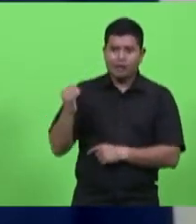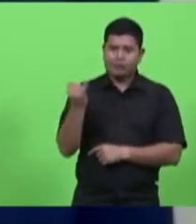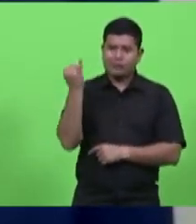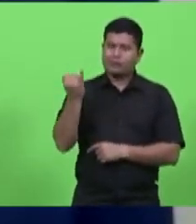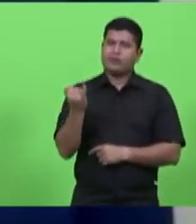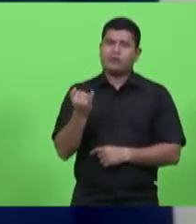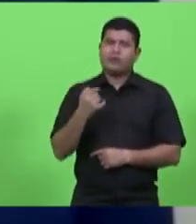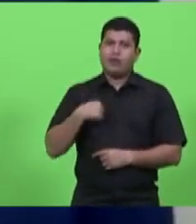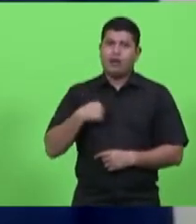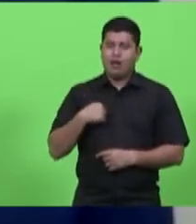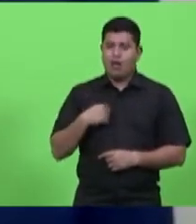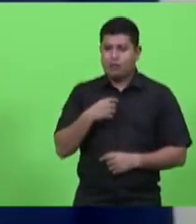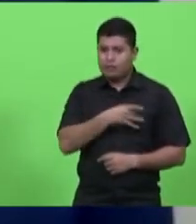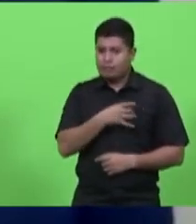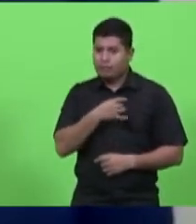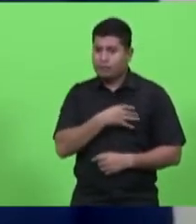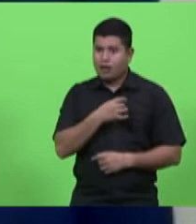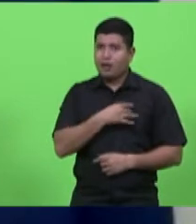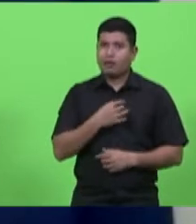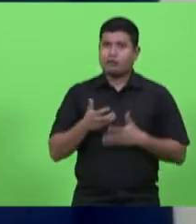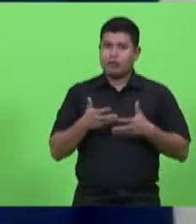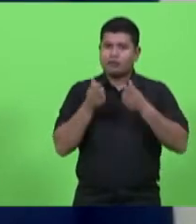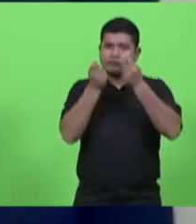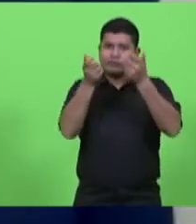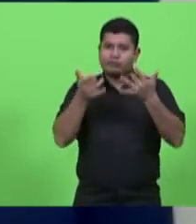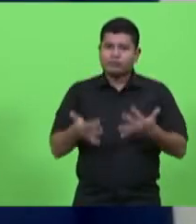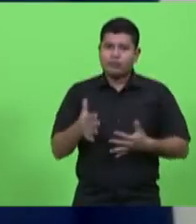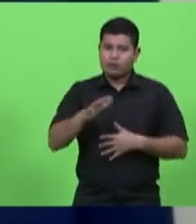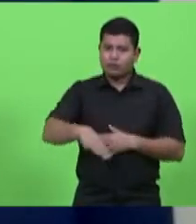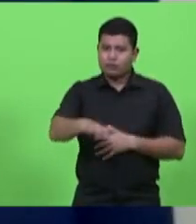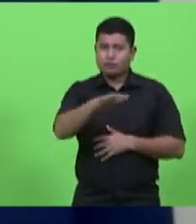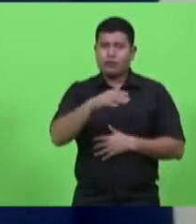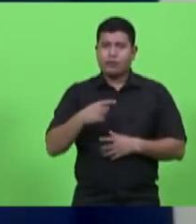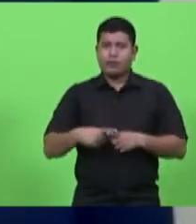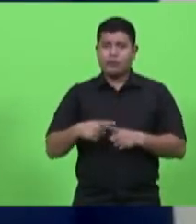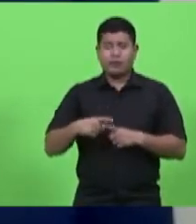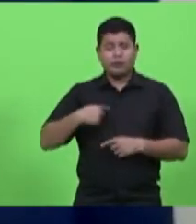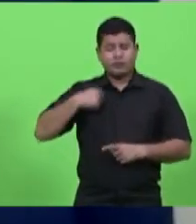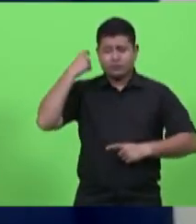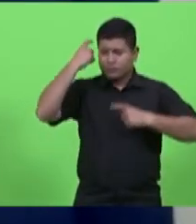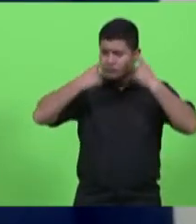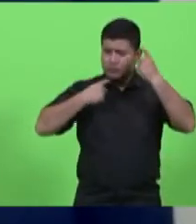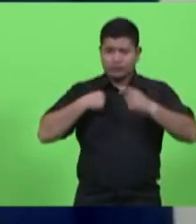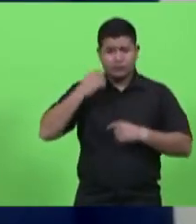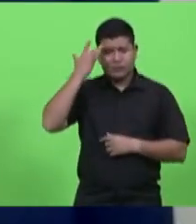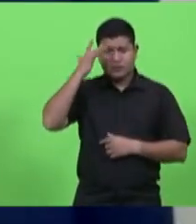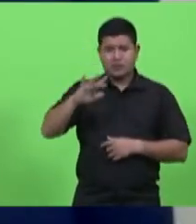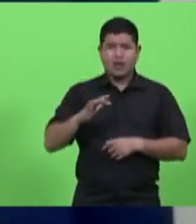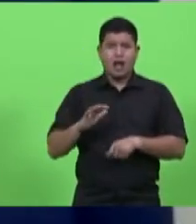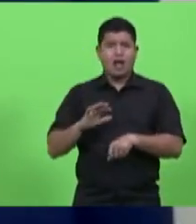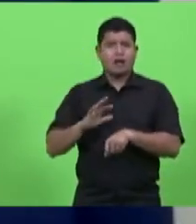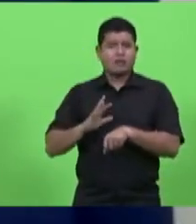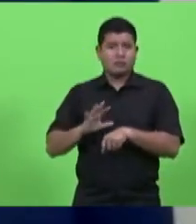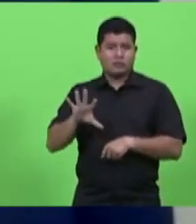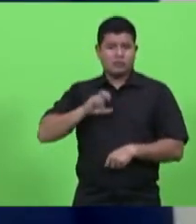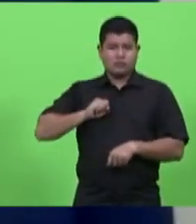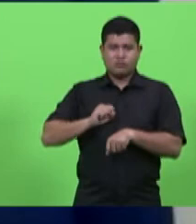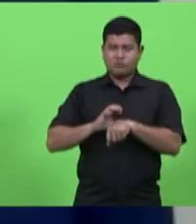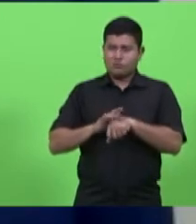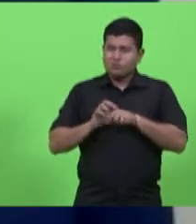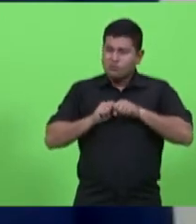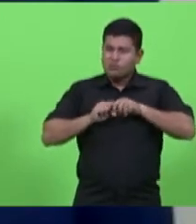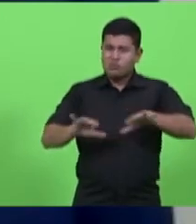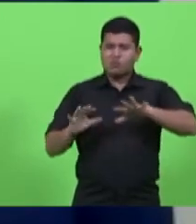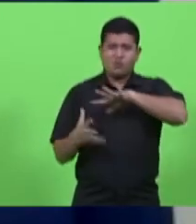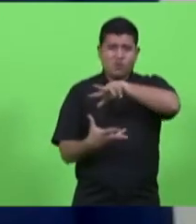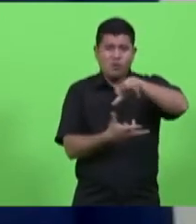mesmo. Eu quero confessar a todos, porque a gente não sabe o que pode acontecer. Há uma pandemia, há um combate de um inimigo